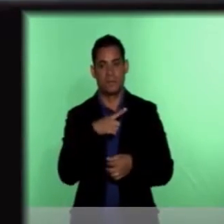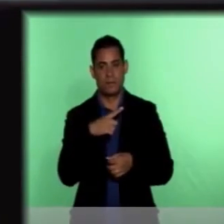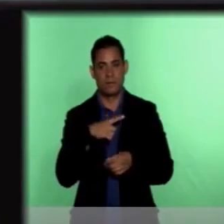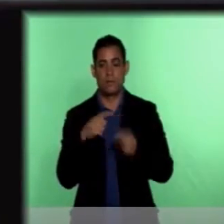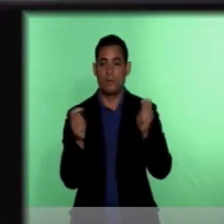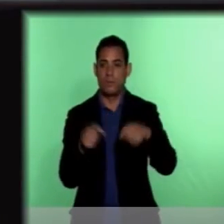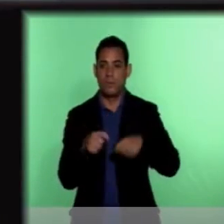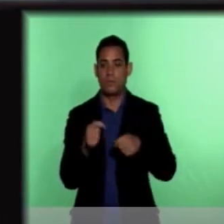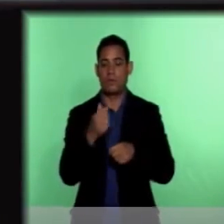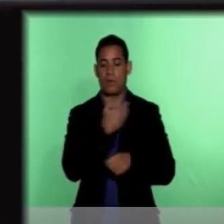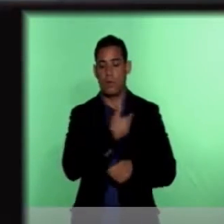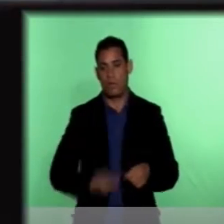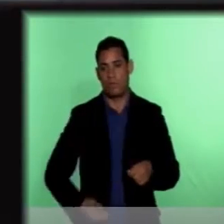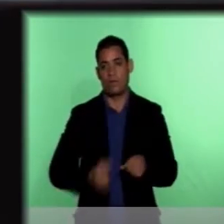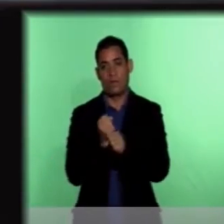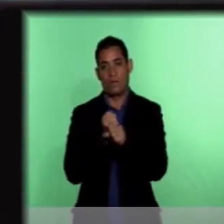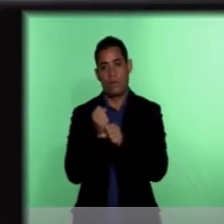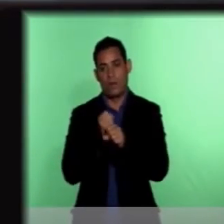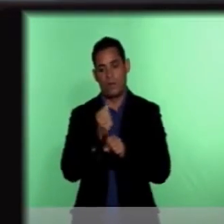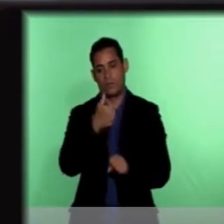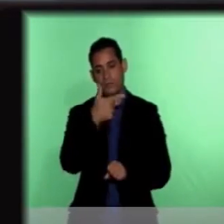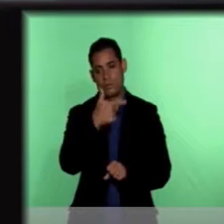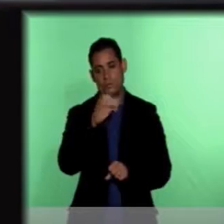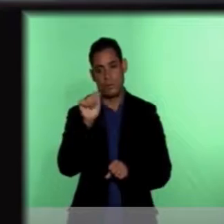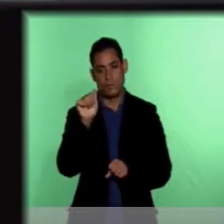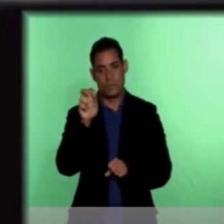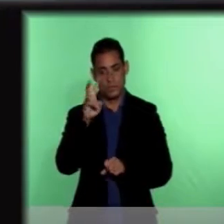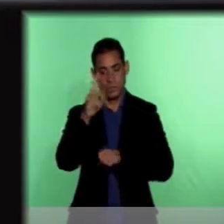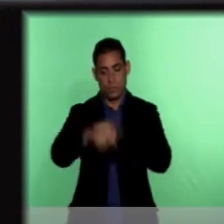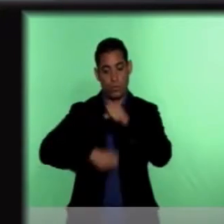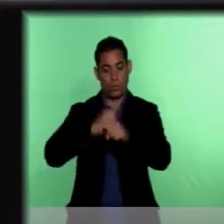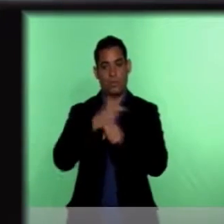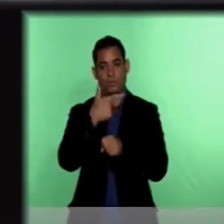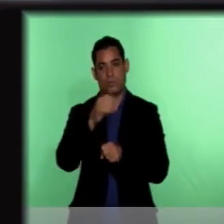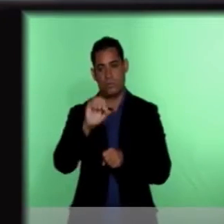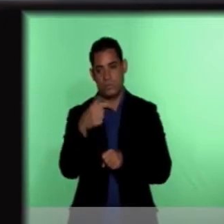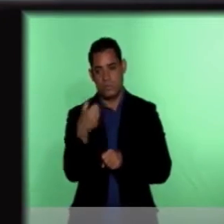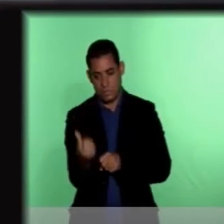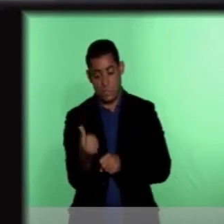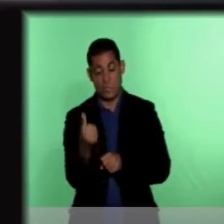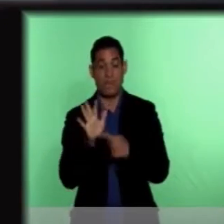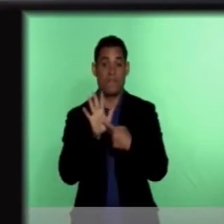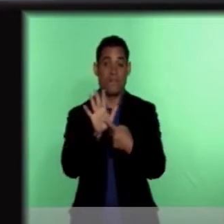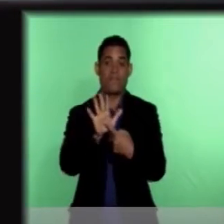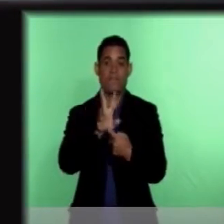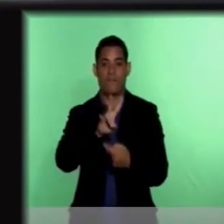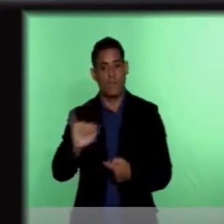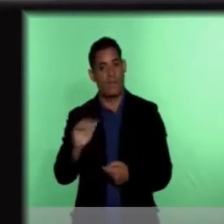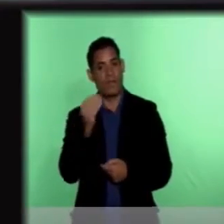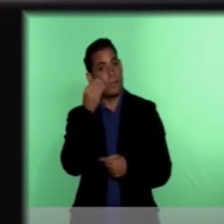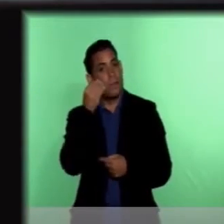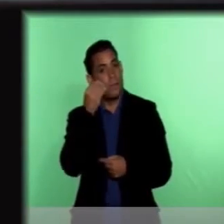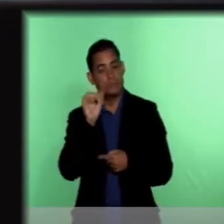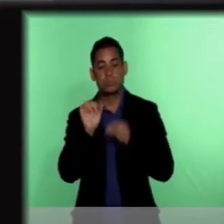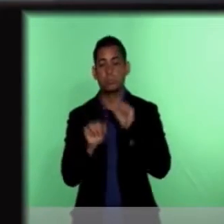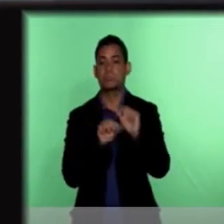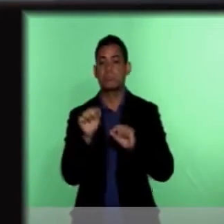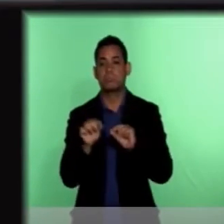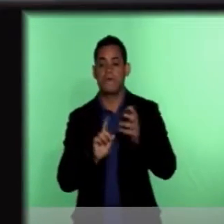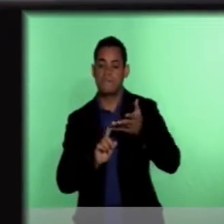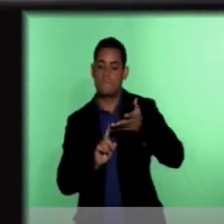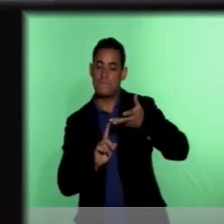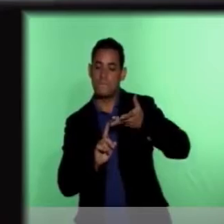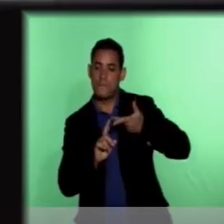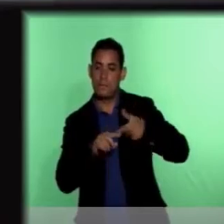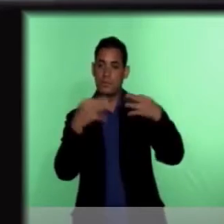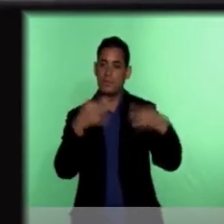novembro de 2015, e que no ano que vem vão se determinar os indicadores. E esses indicadores vão ser distribuídos para todos os